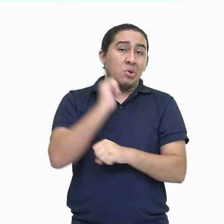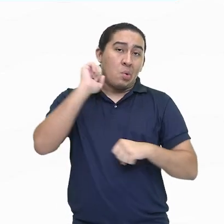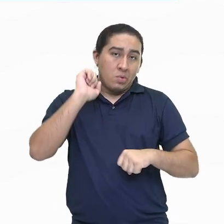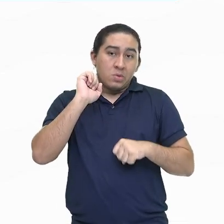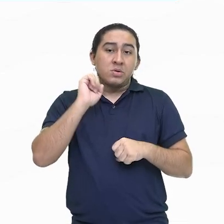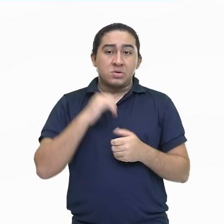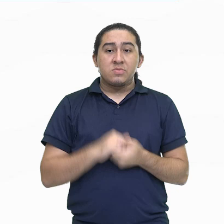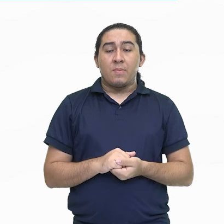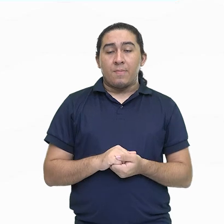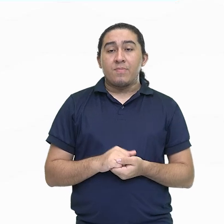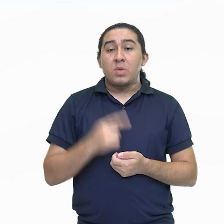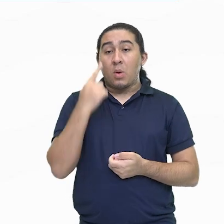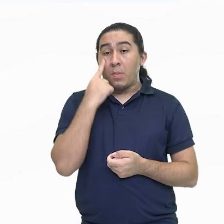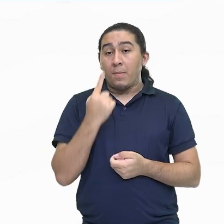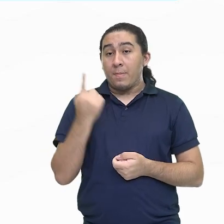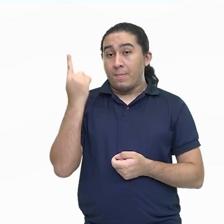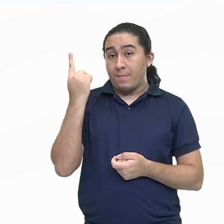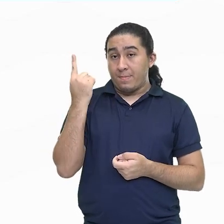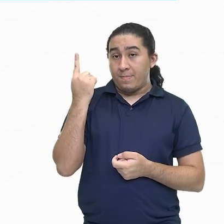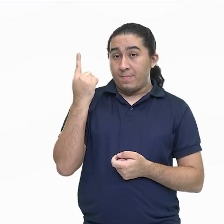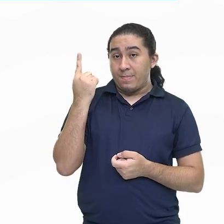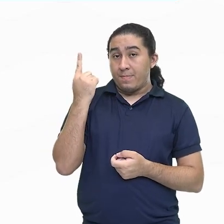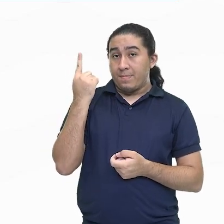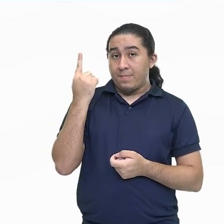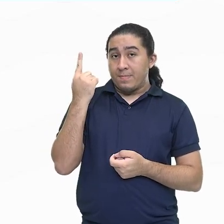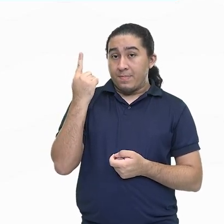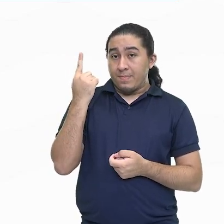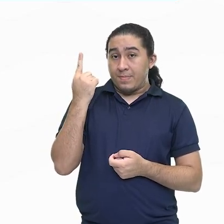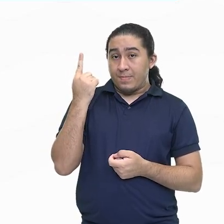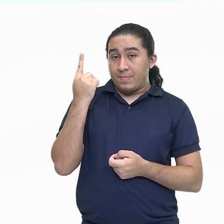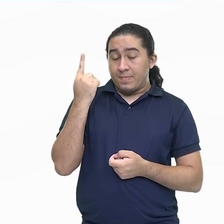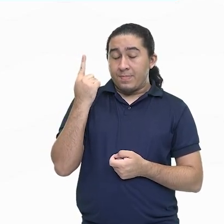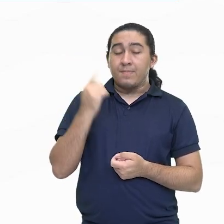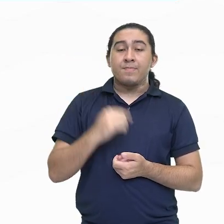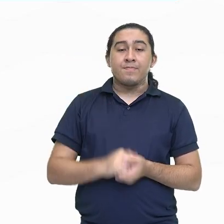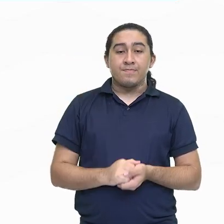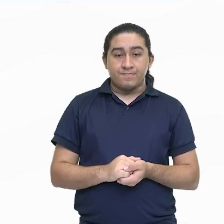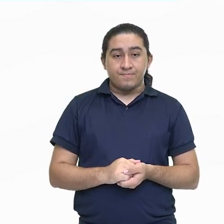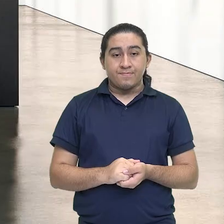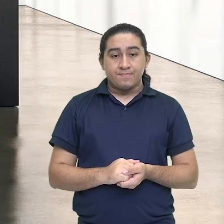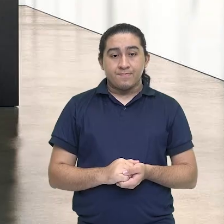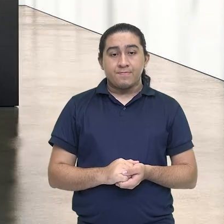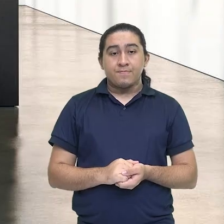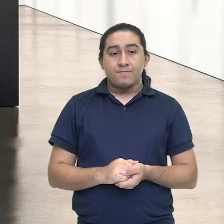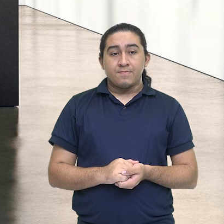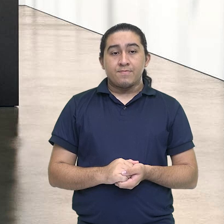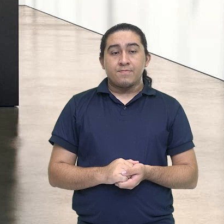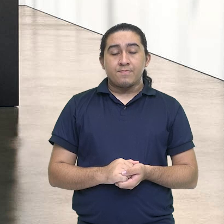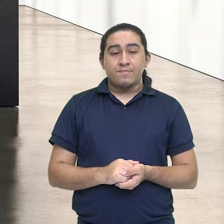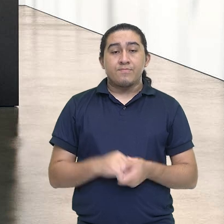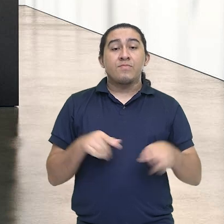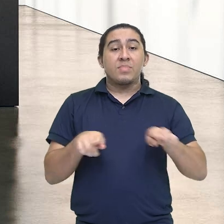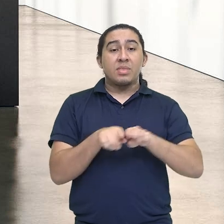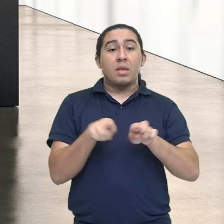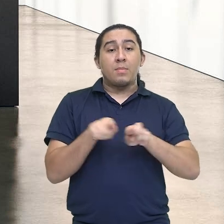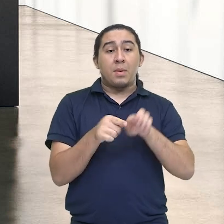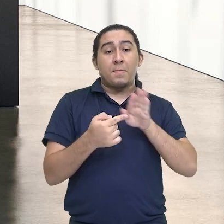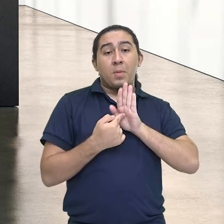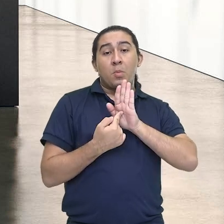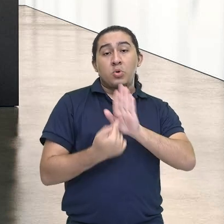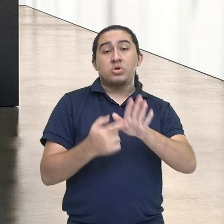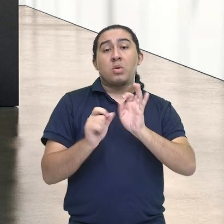capitel, a parte de cima, né? Em entablamento dórico, e nós trouxemos também para a nossa sala de aula